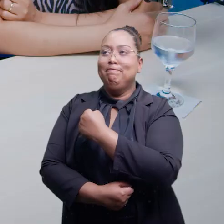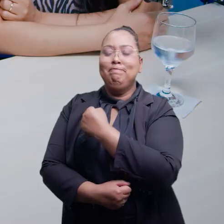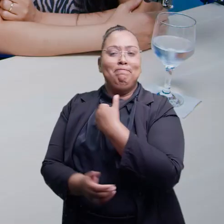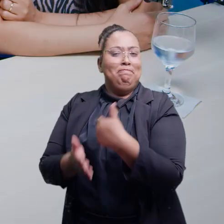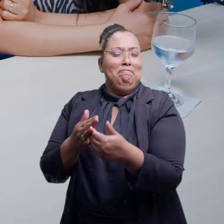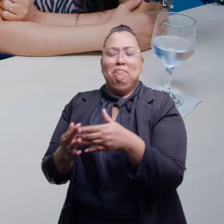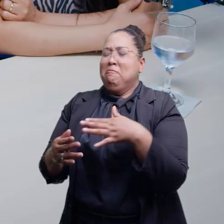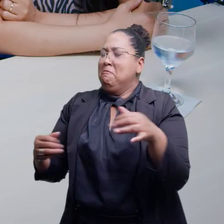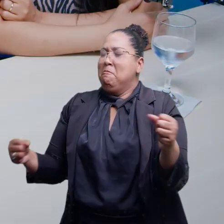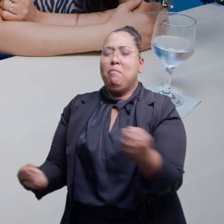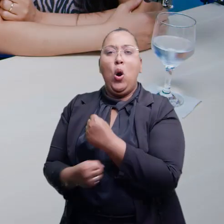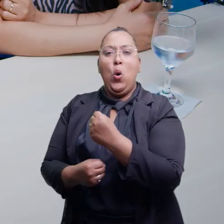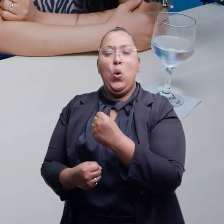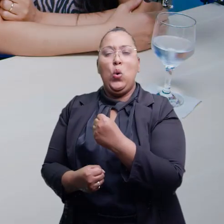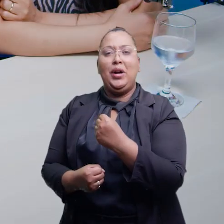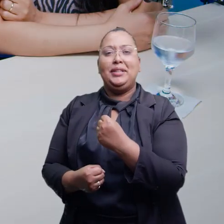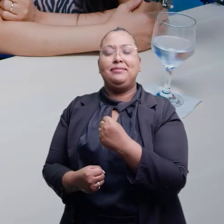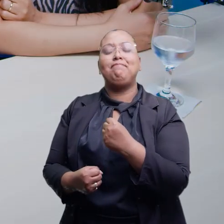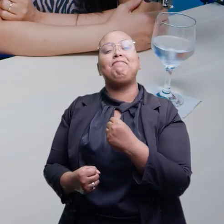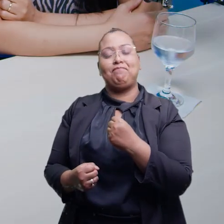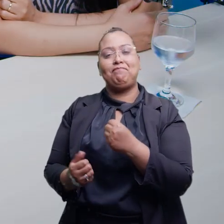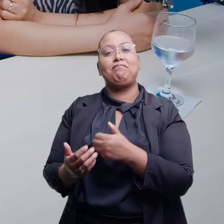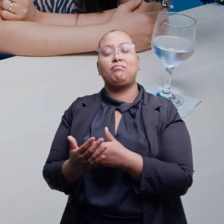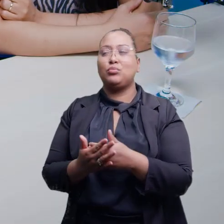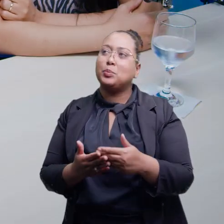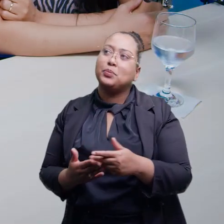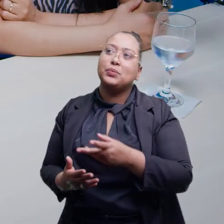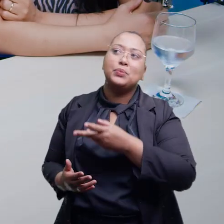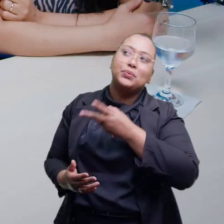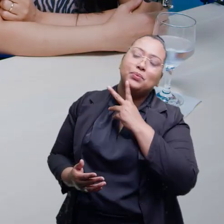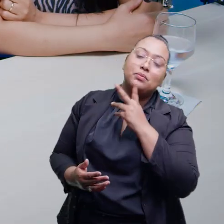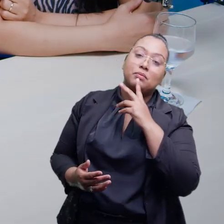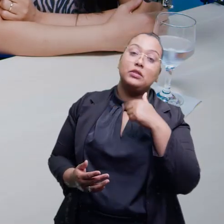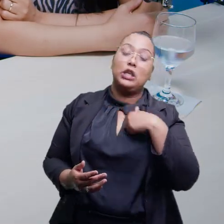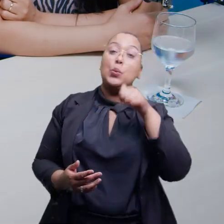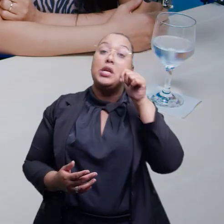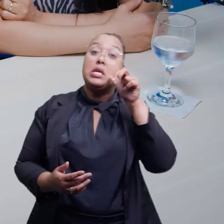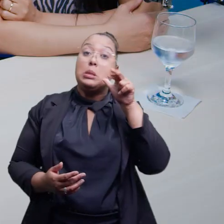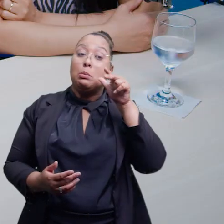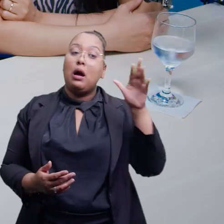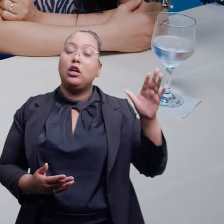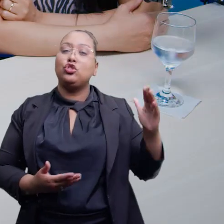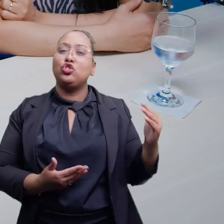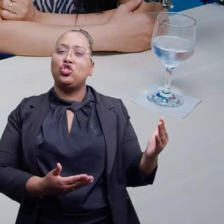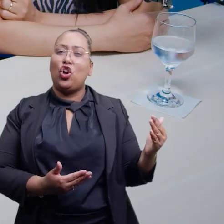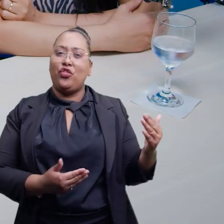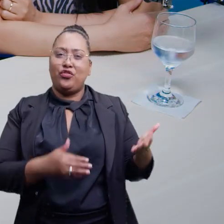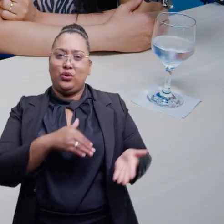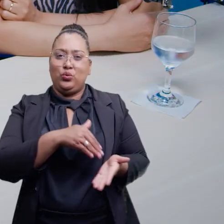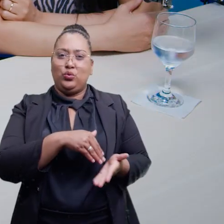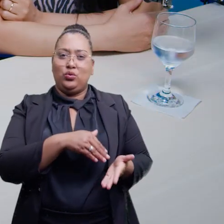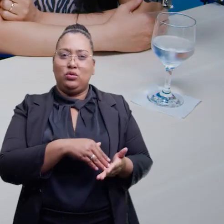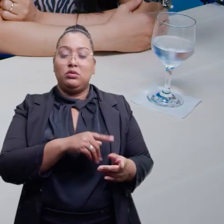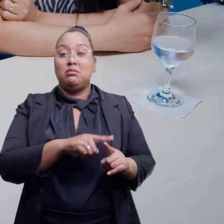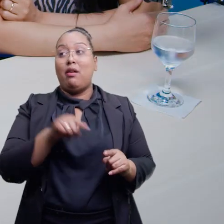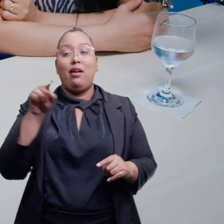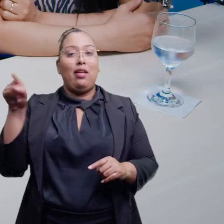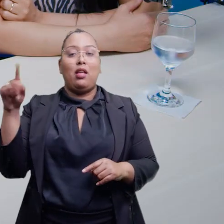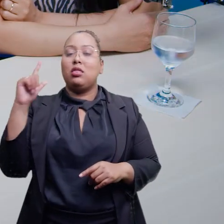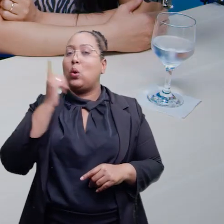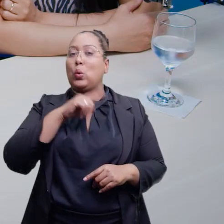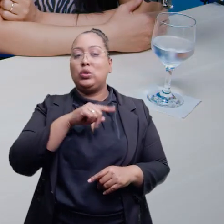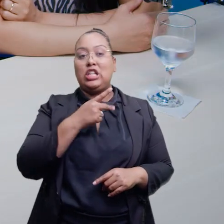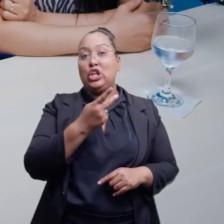E aí começou o processo de eu conhecer, como eu falei, eu tinha uma irmã mais nova, né? Só que a minha mãe